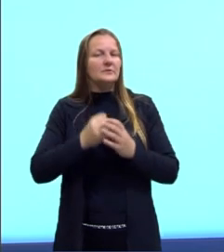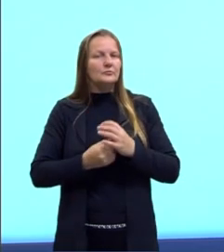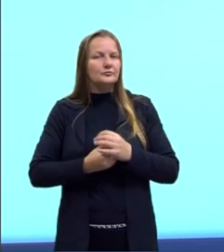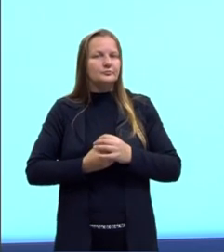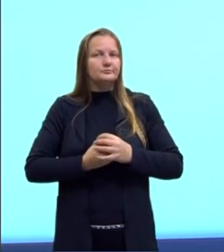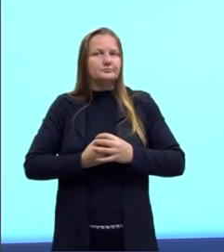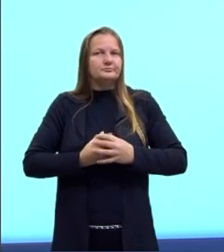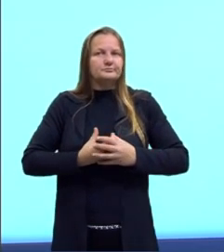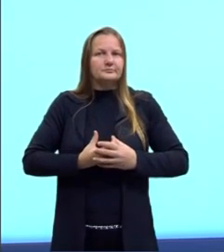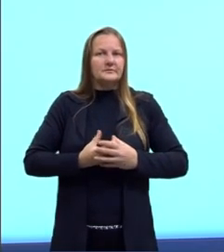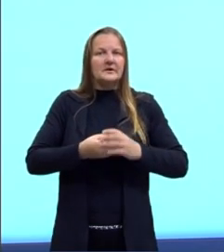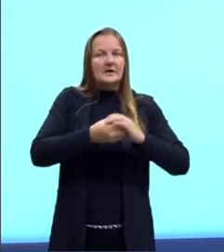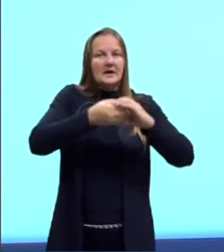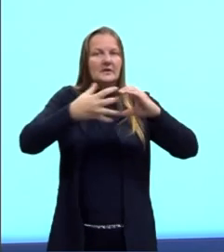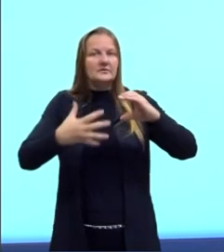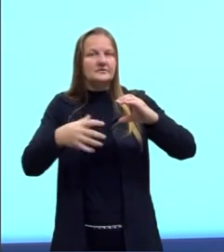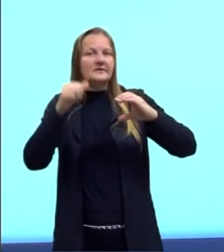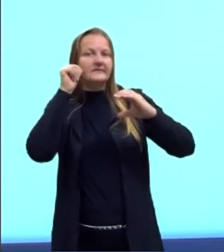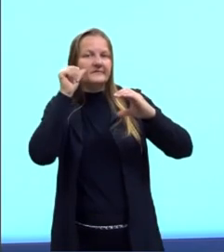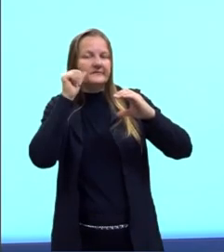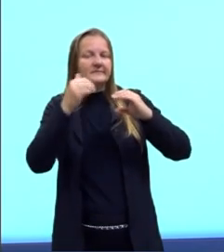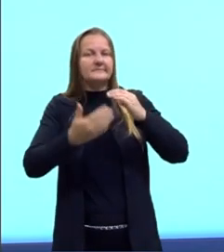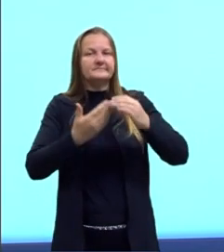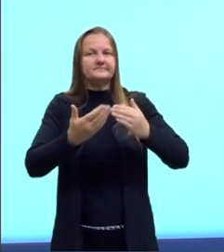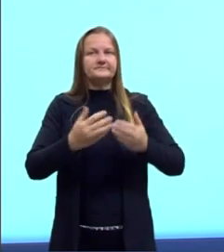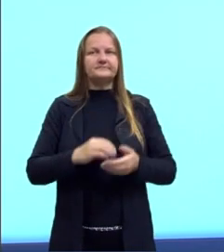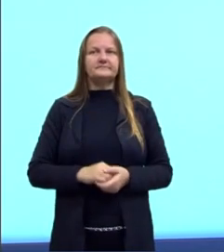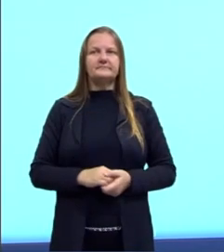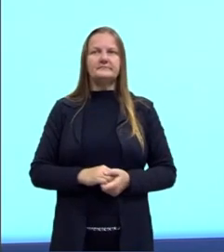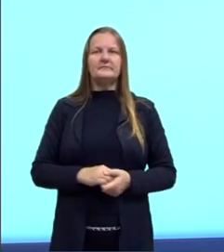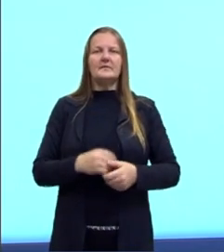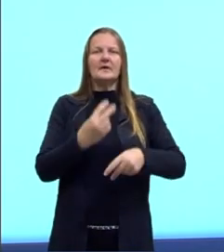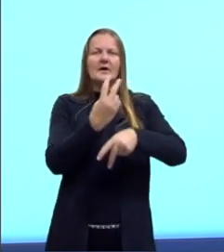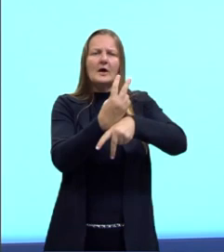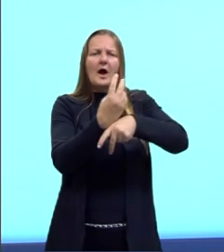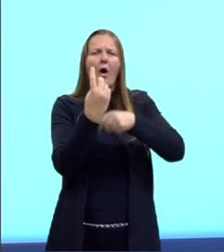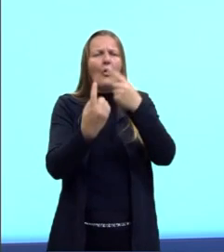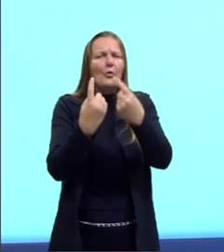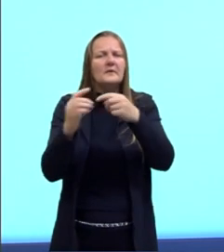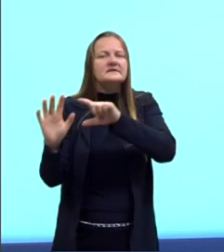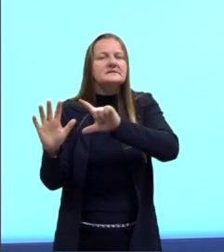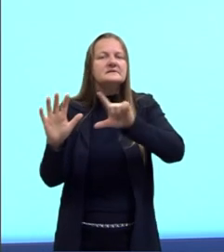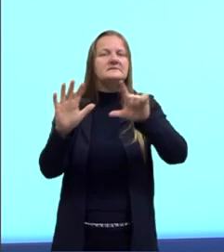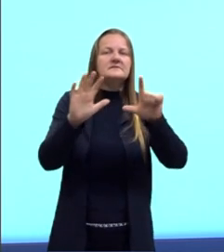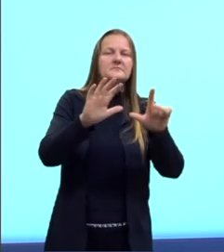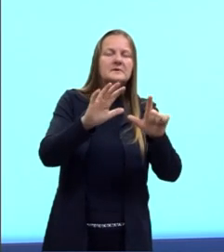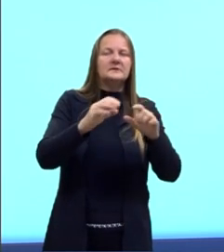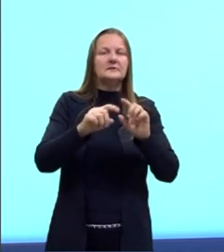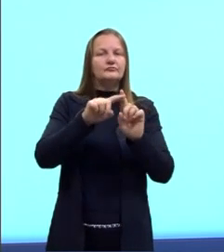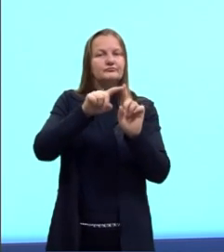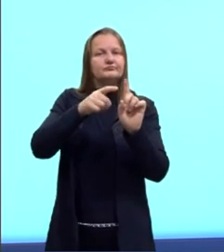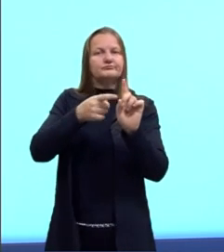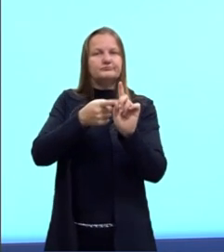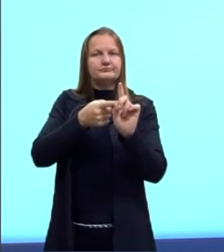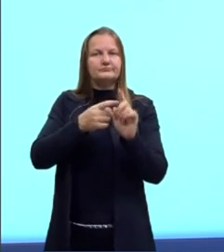gente aqui então é esse caso aqui são as semanas então ali da embriologia